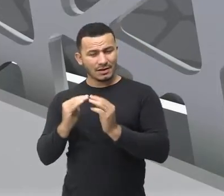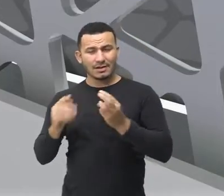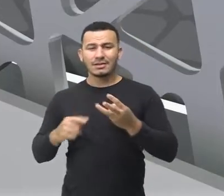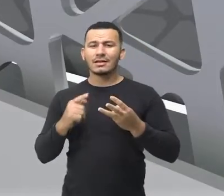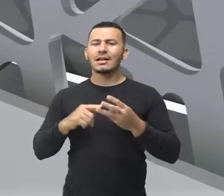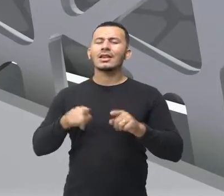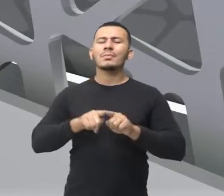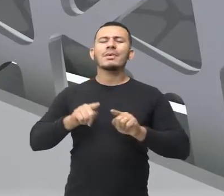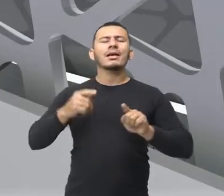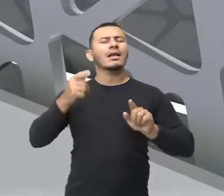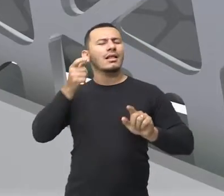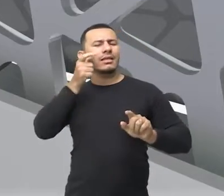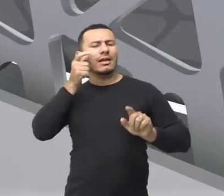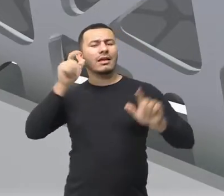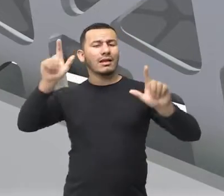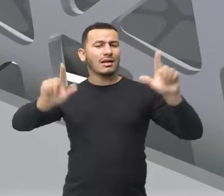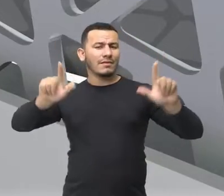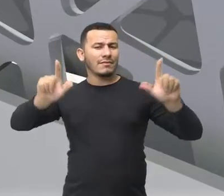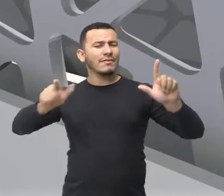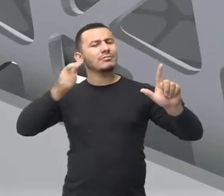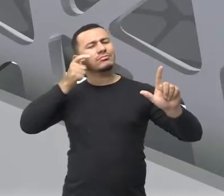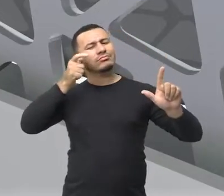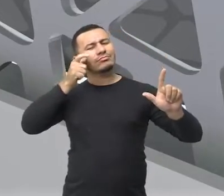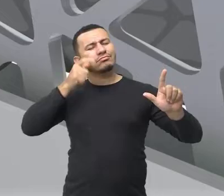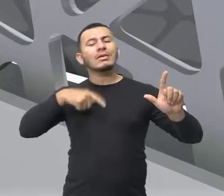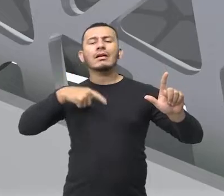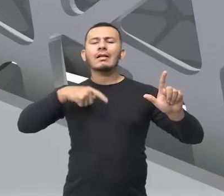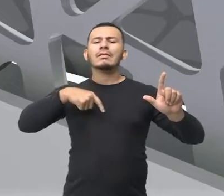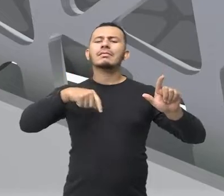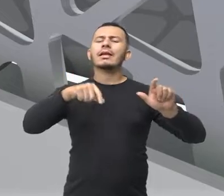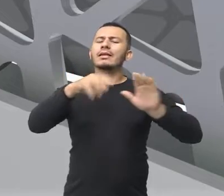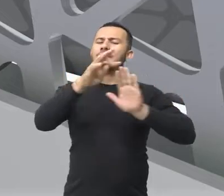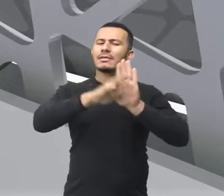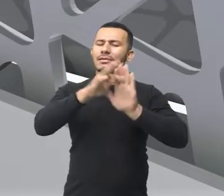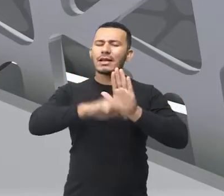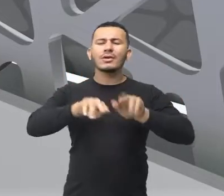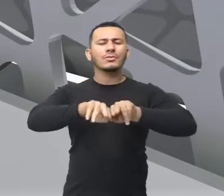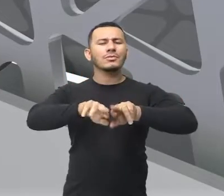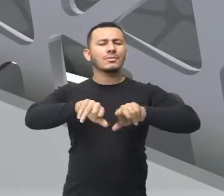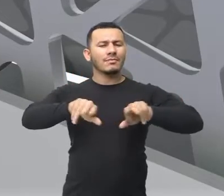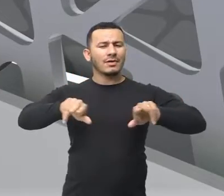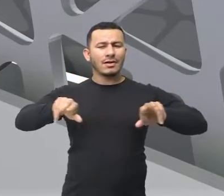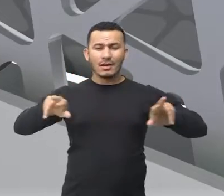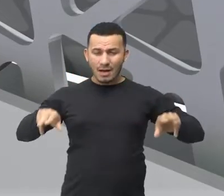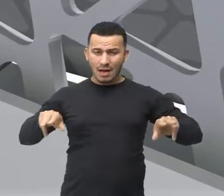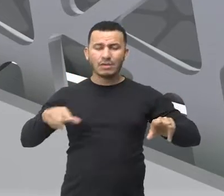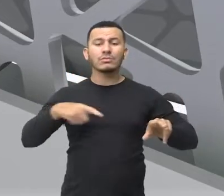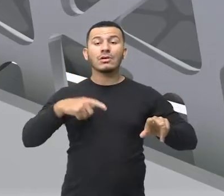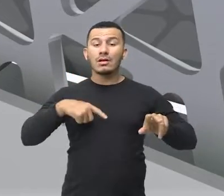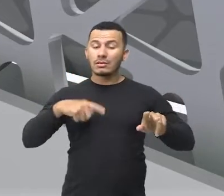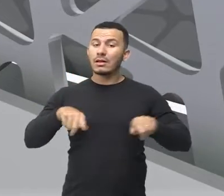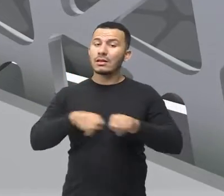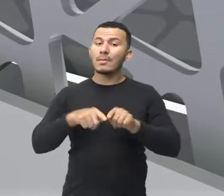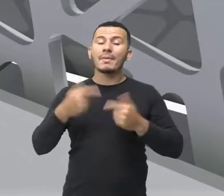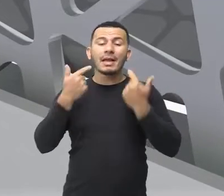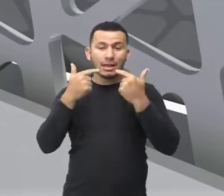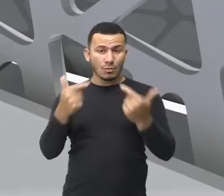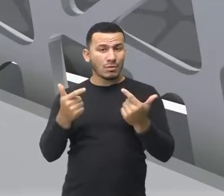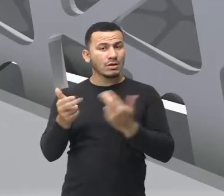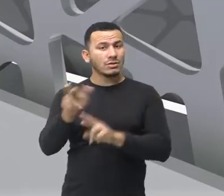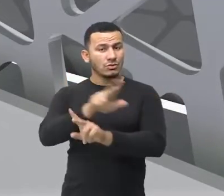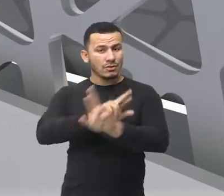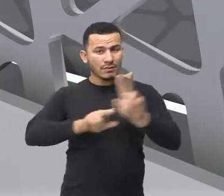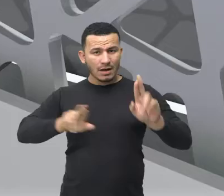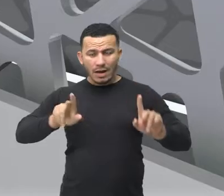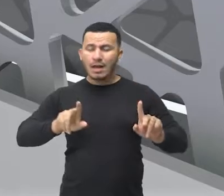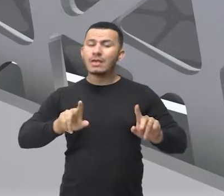casa, assistindo à televisão, você está em contato com textos que trabalham com diferentes linguagens